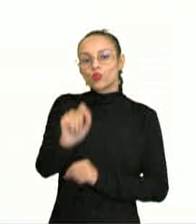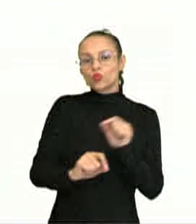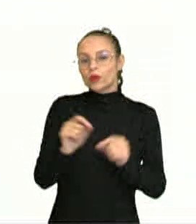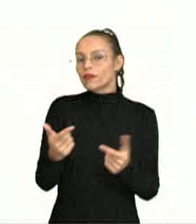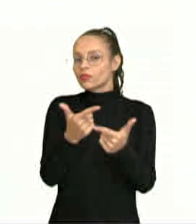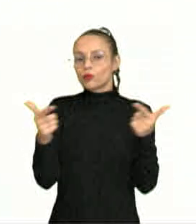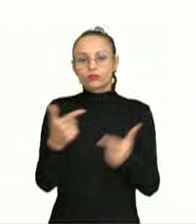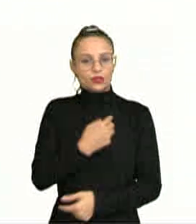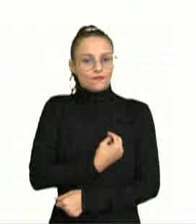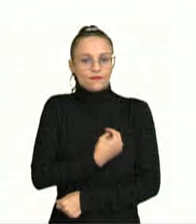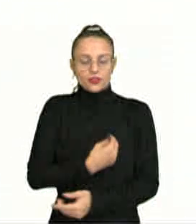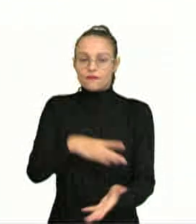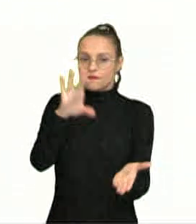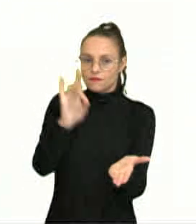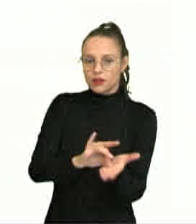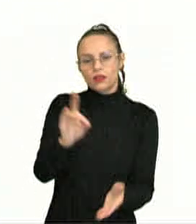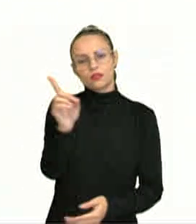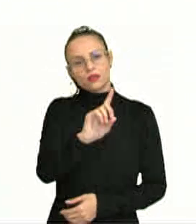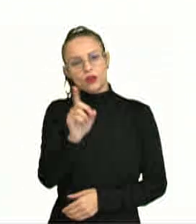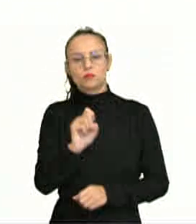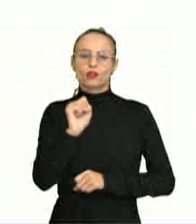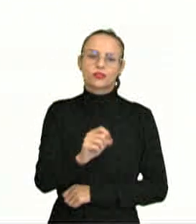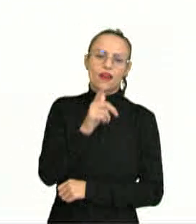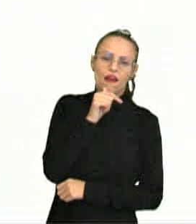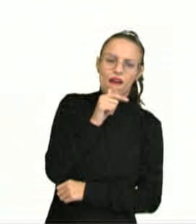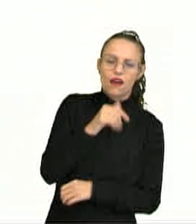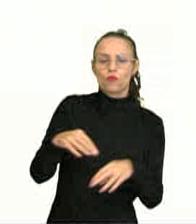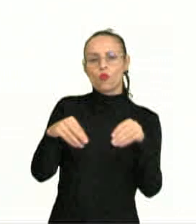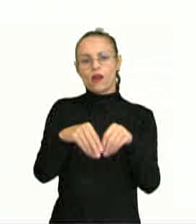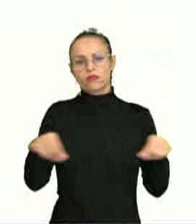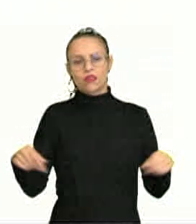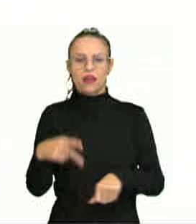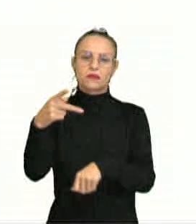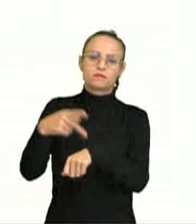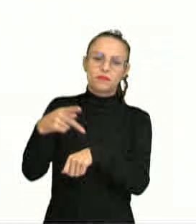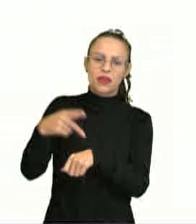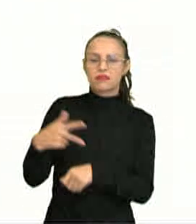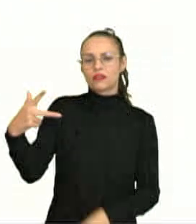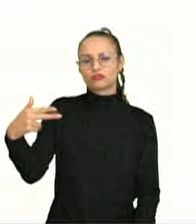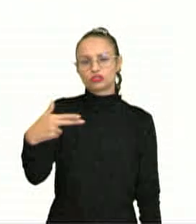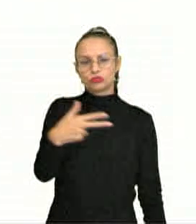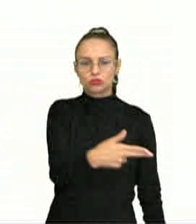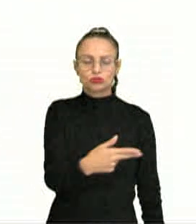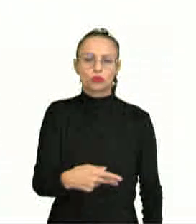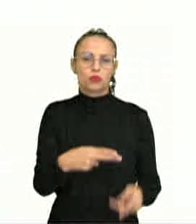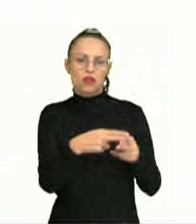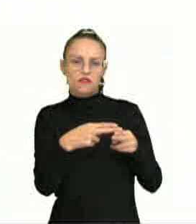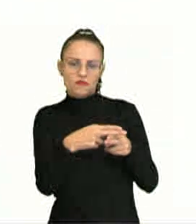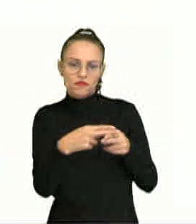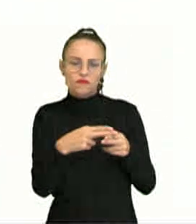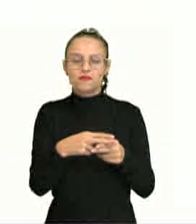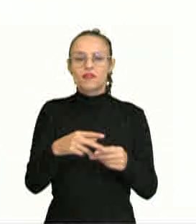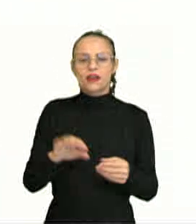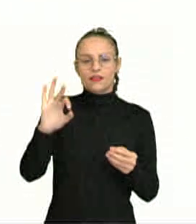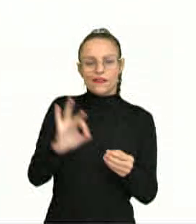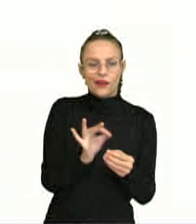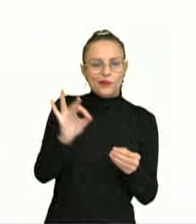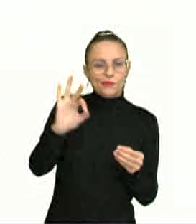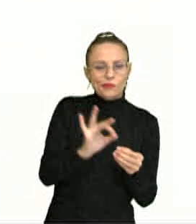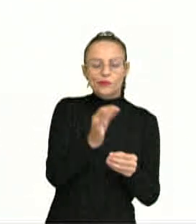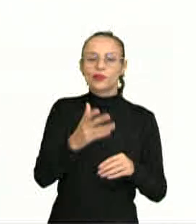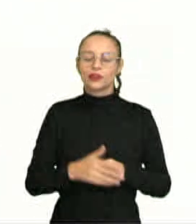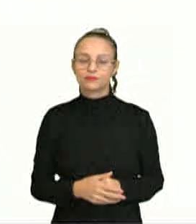possuem vida na realidade. Então pode ser a água, a terra, a pedra, a tesoura, a faca, a agulha. E